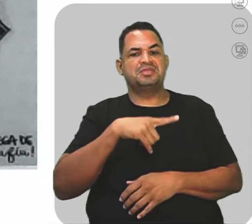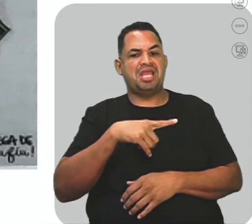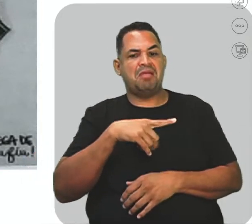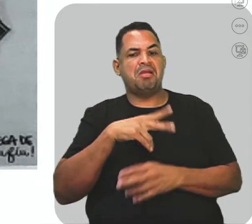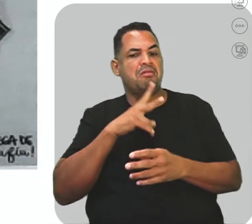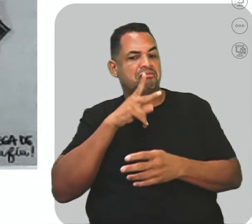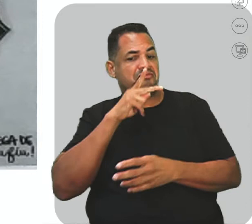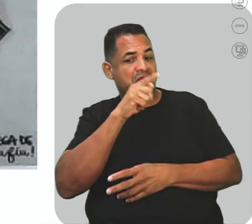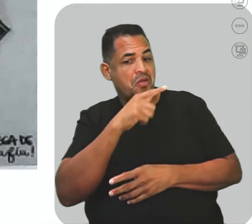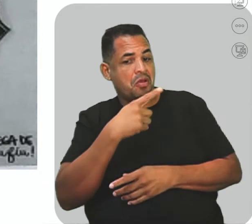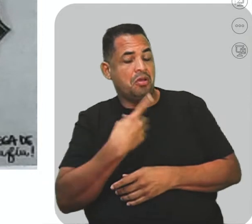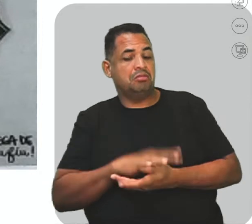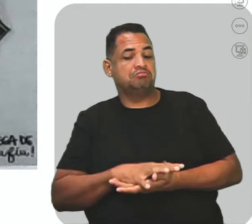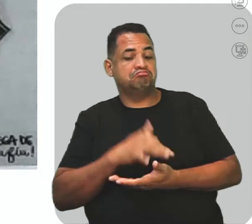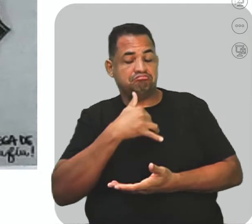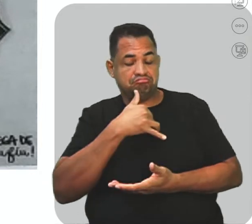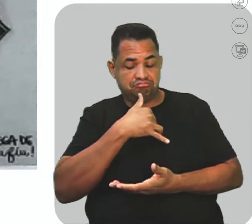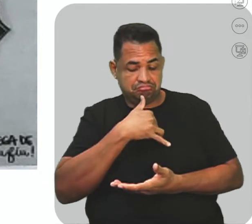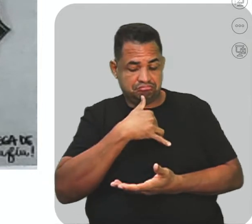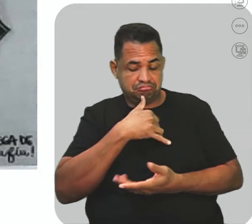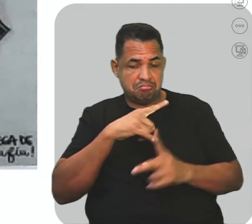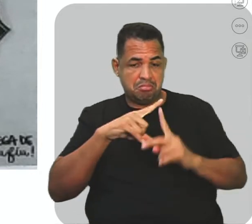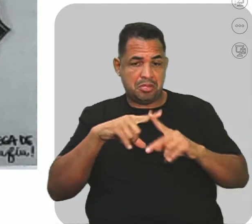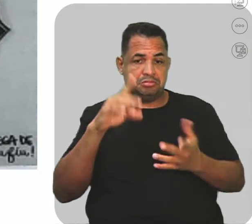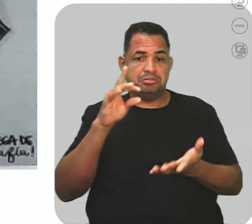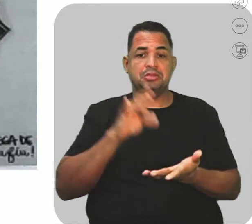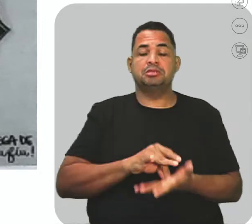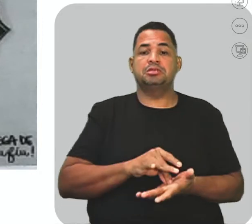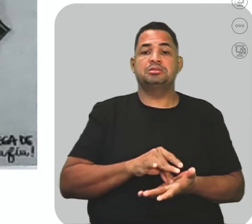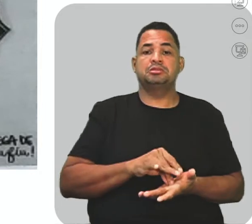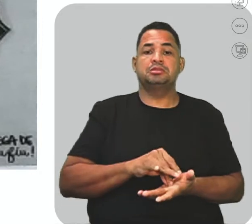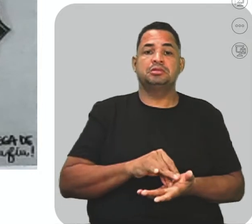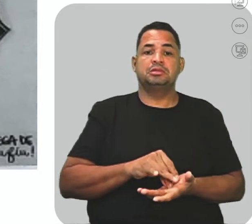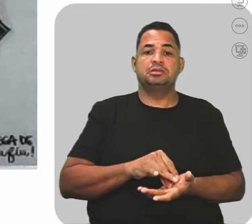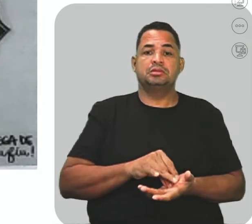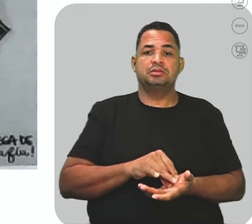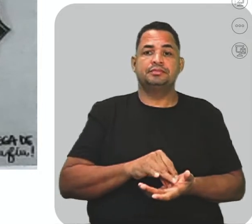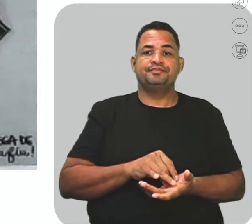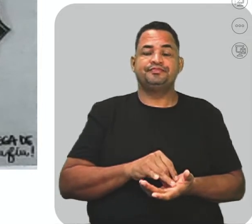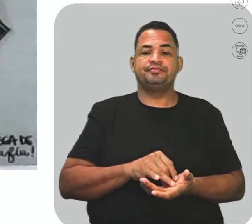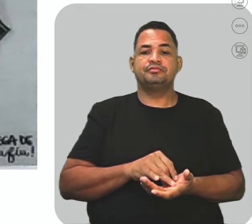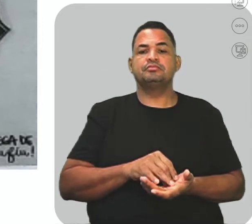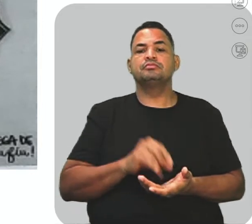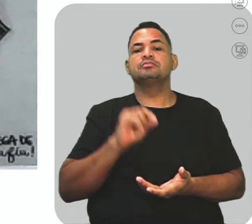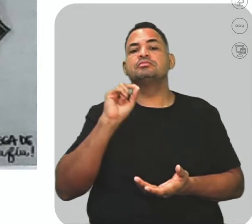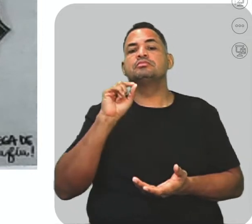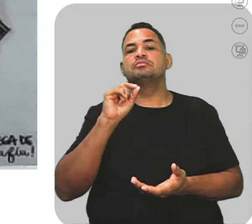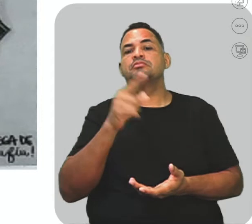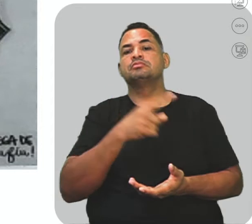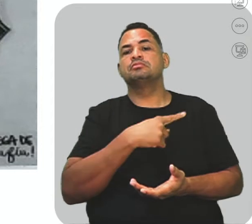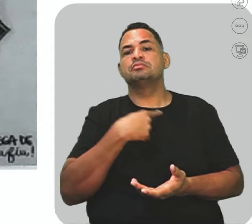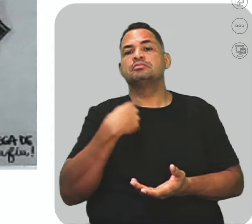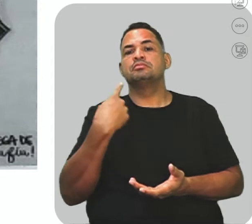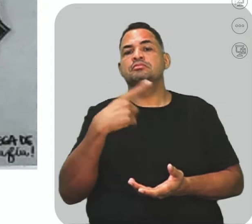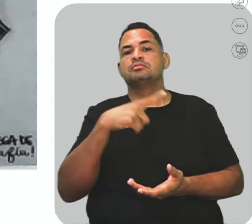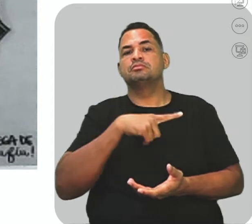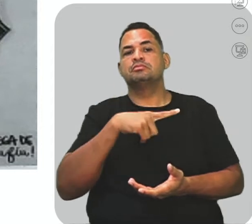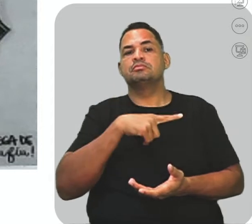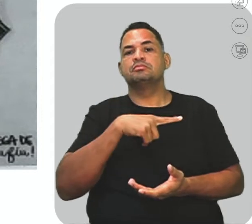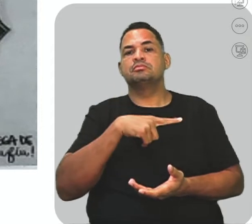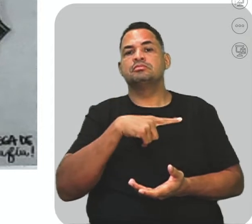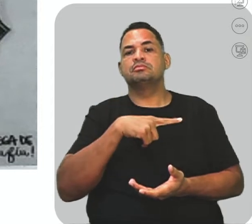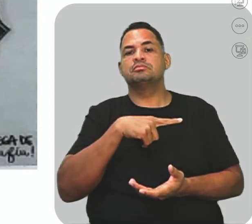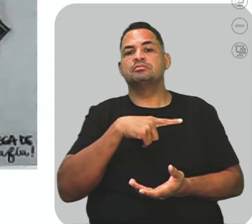forte, triste, mas é uma realidade. Né? Então vejam o que nós temos aí